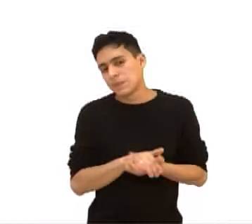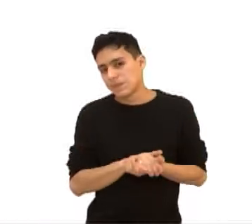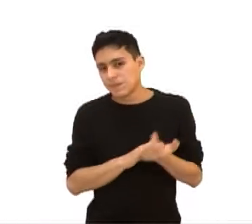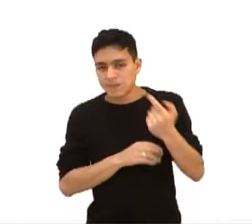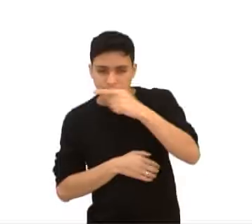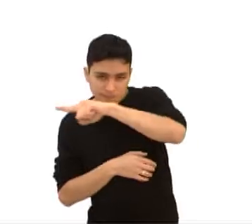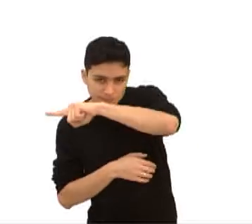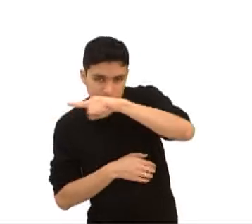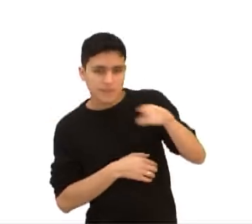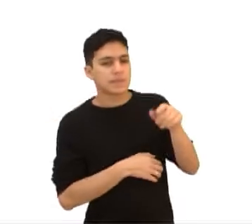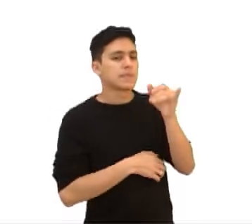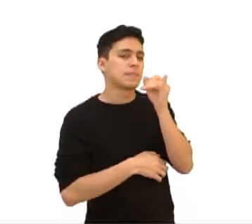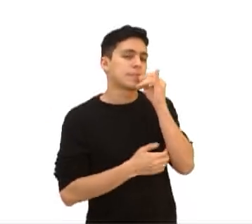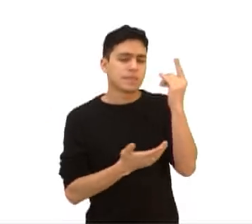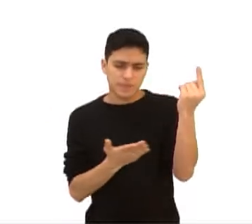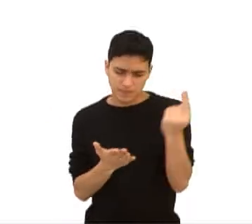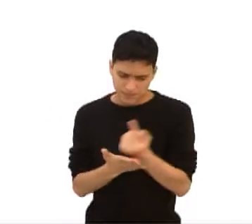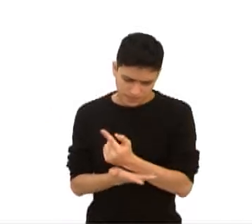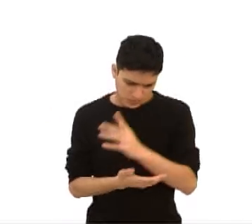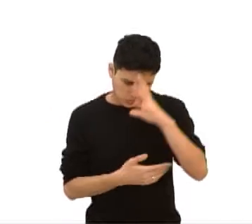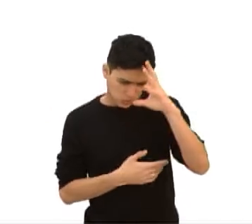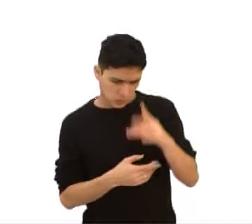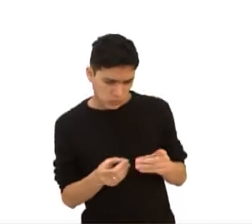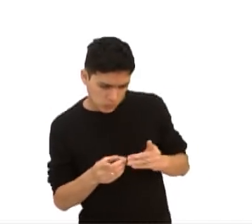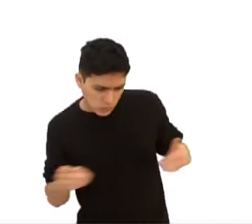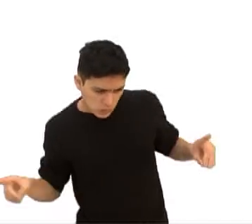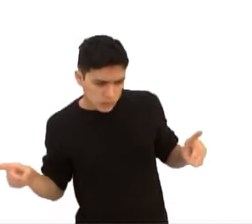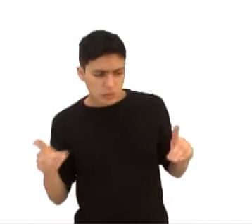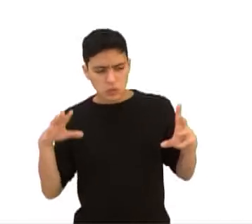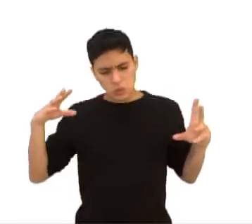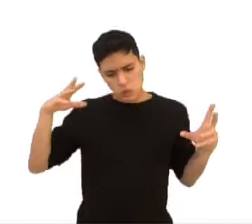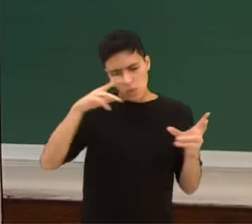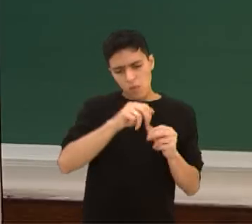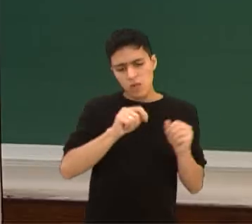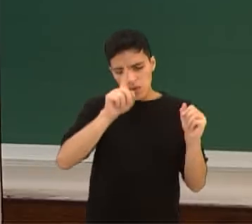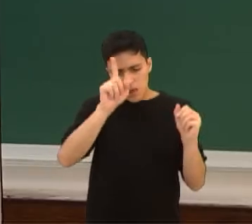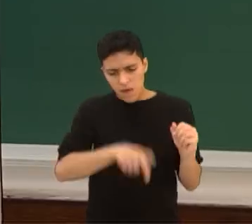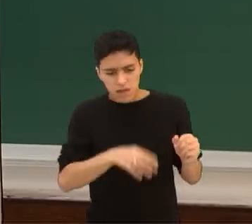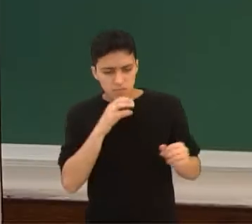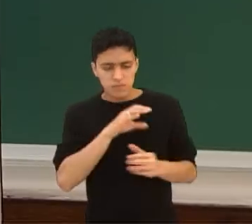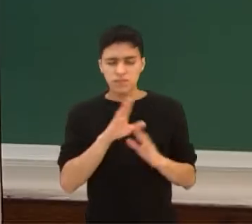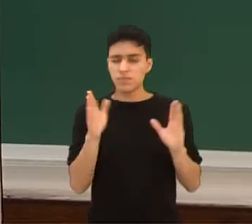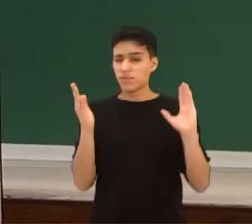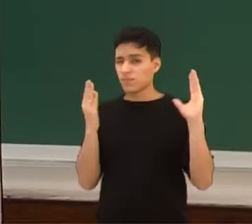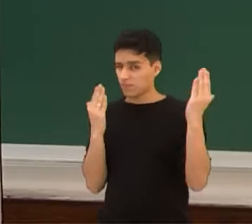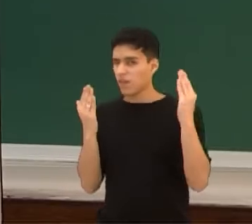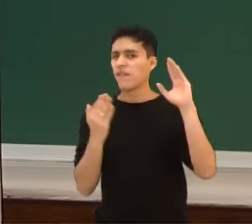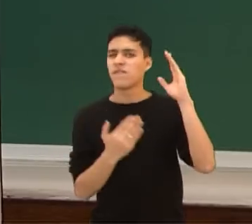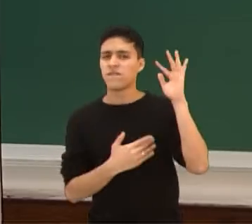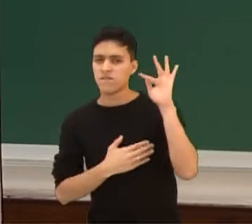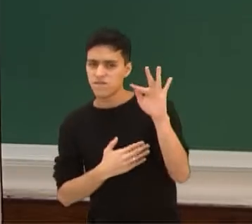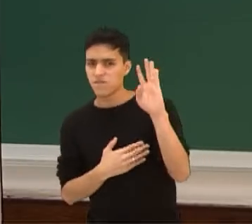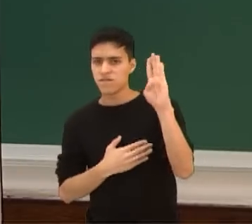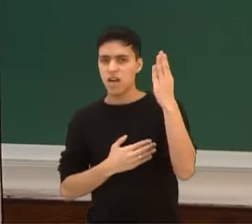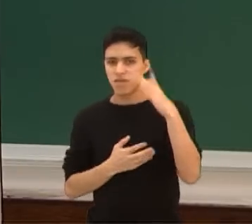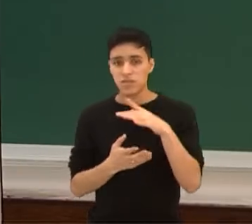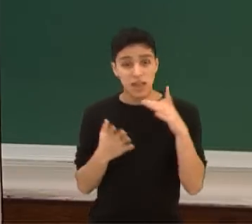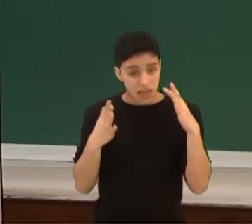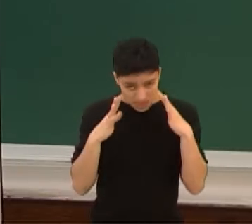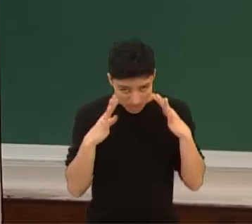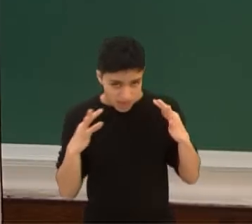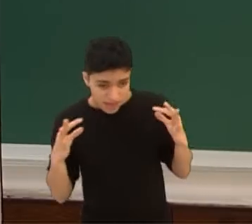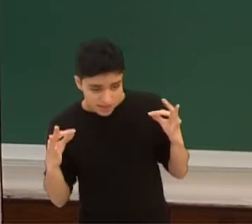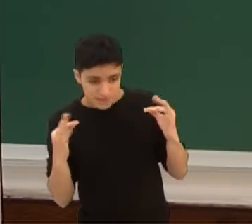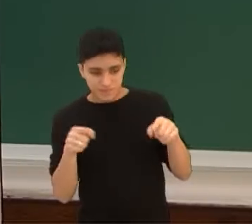se deparar com alguma questão, todos os desertos do nosso planeta são quentes, falsa, tá? Tenha